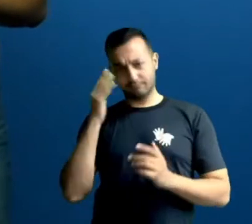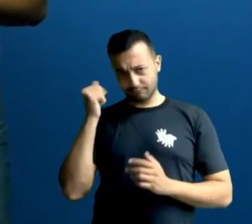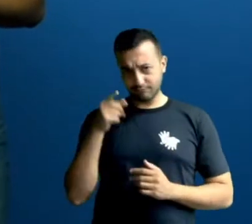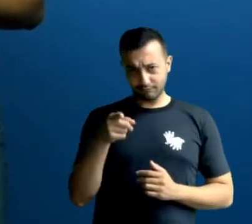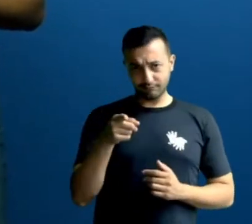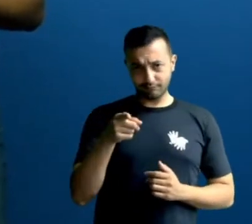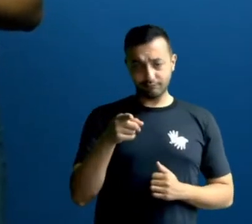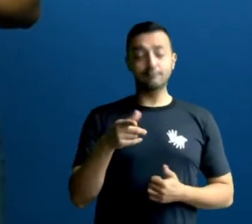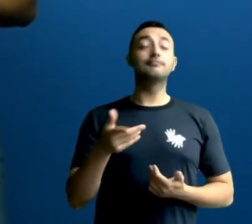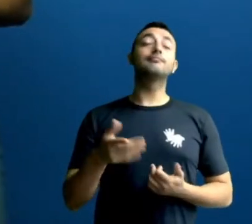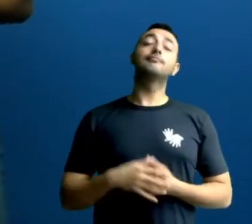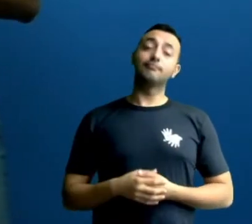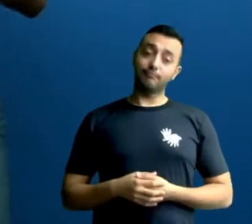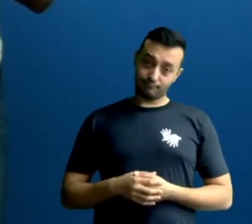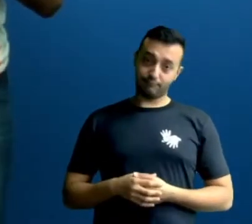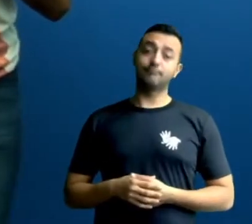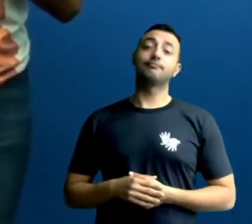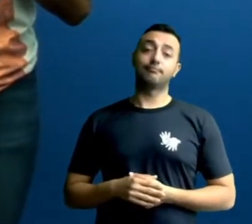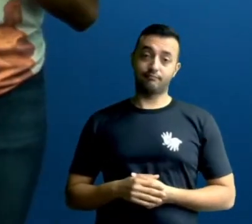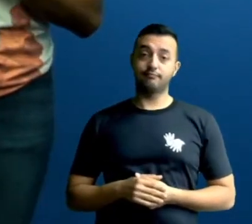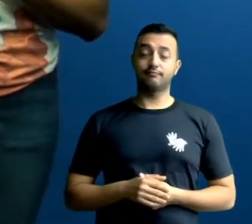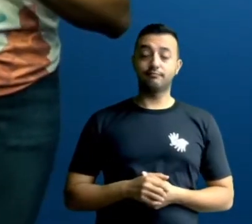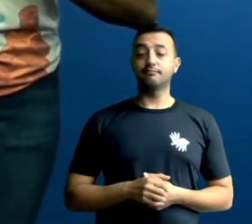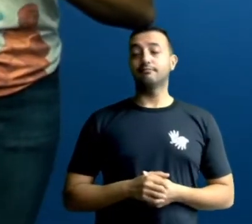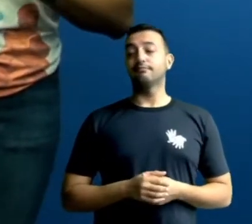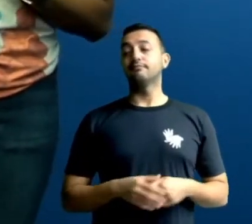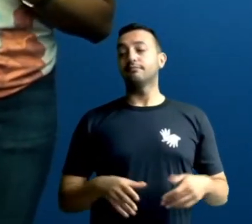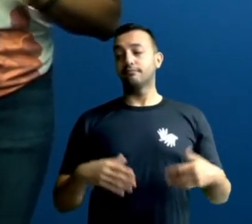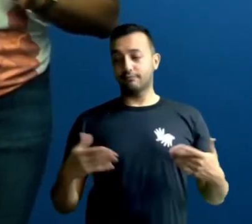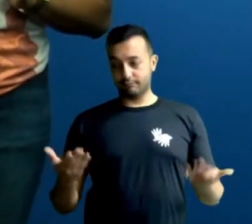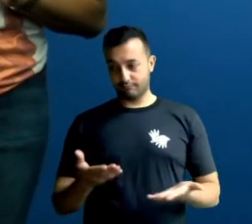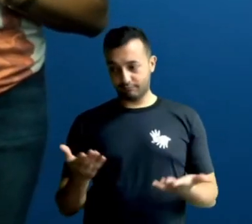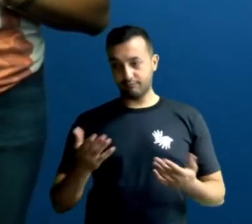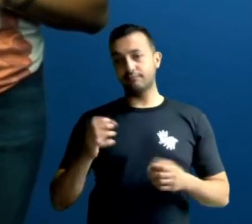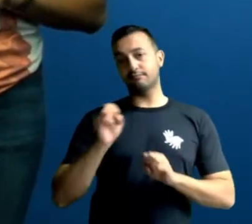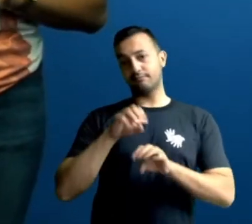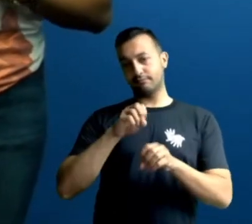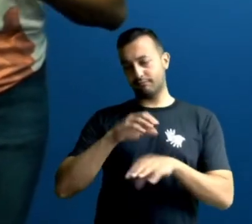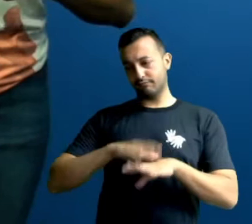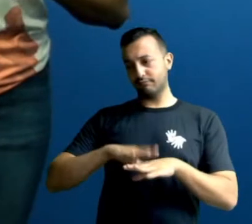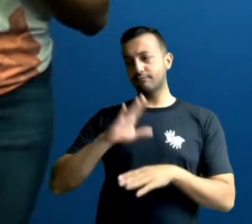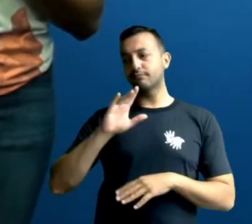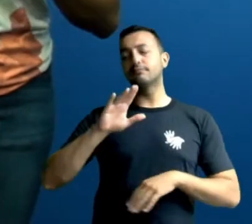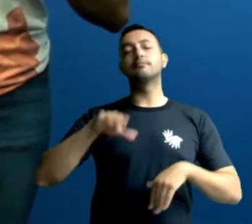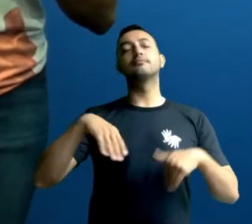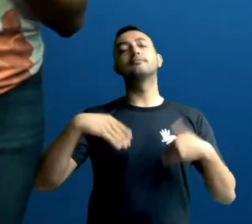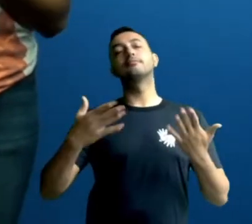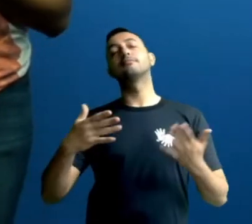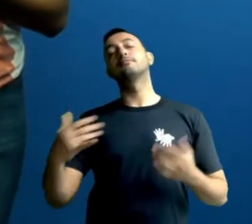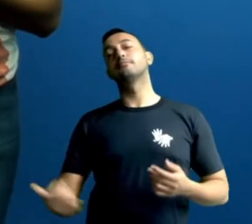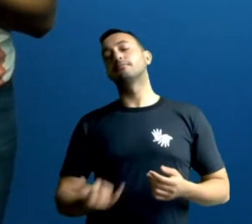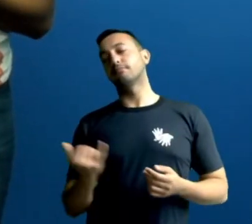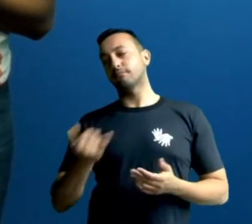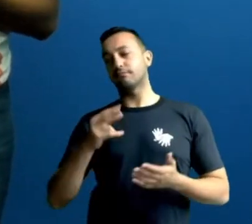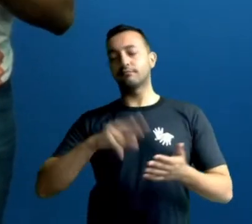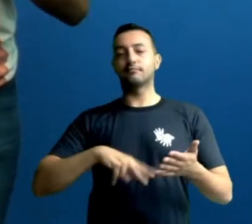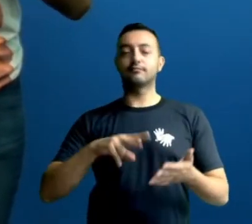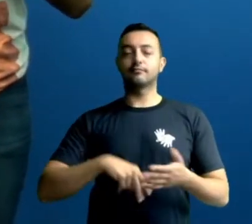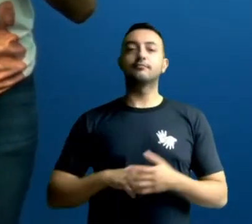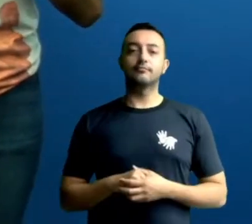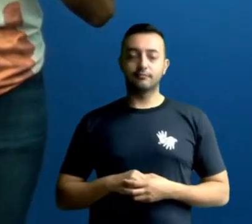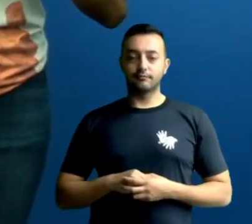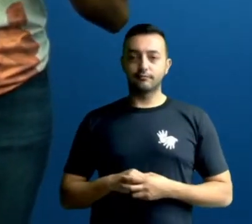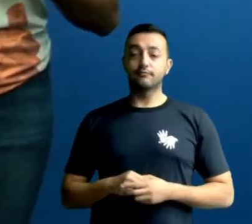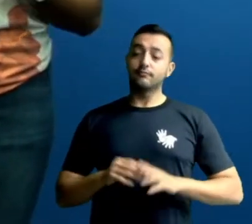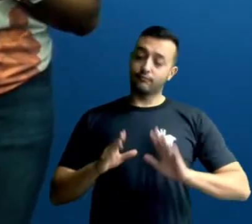sabiam? Amores. Bom, agora vamos saber mais um pouquinho. Qual é a importância de ler?